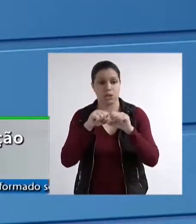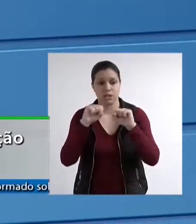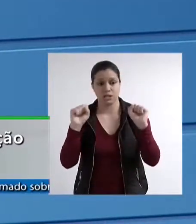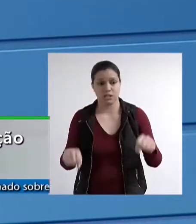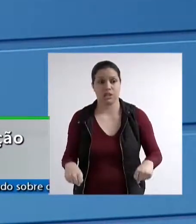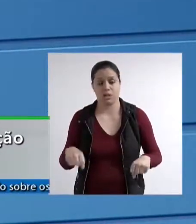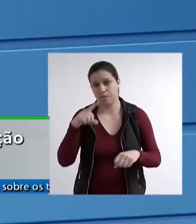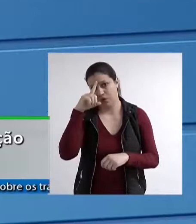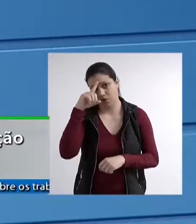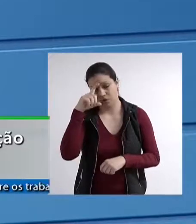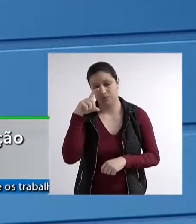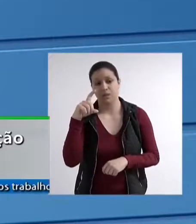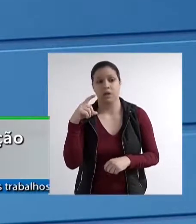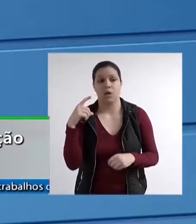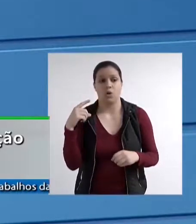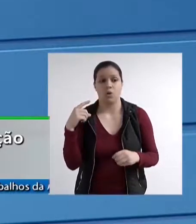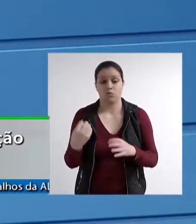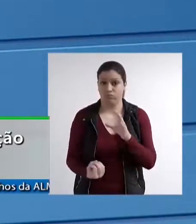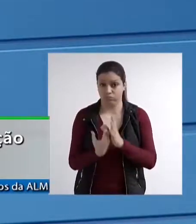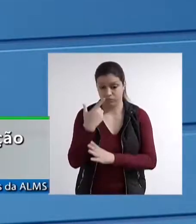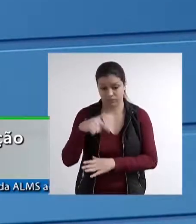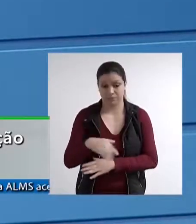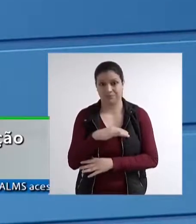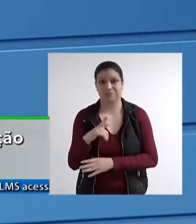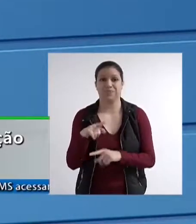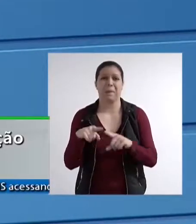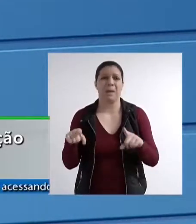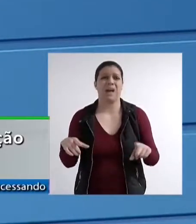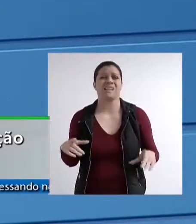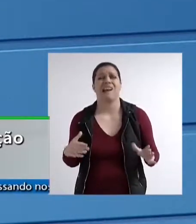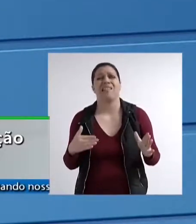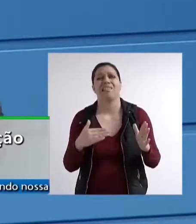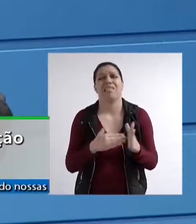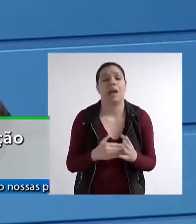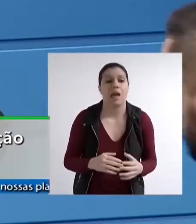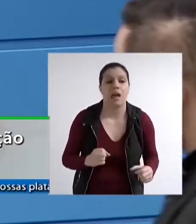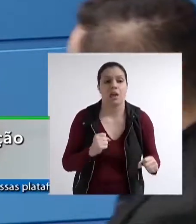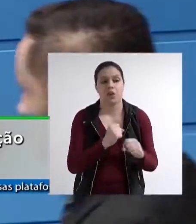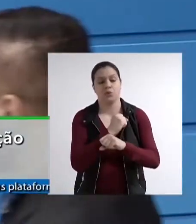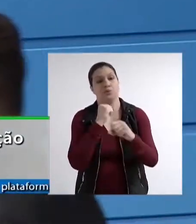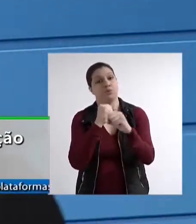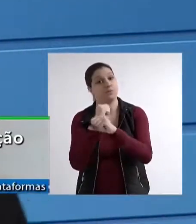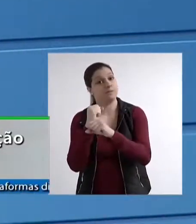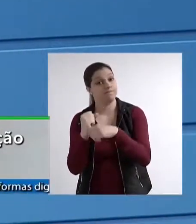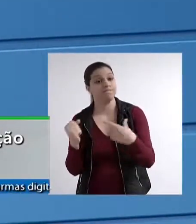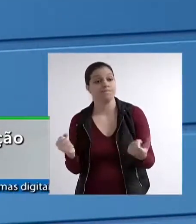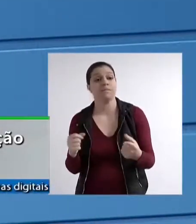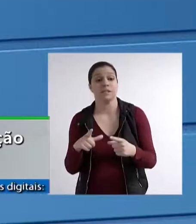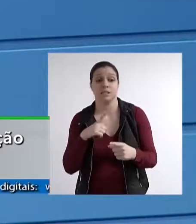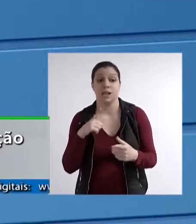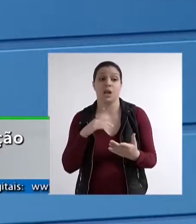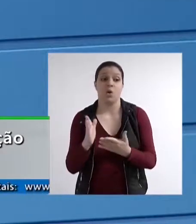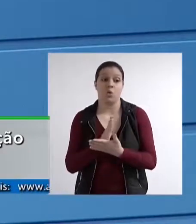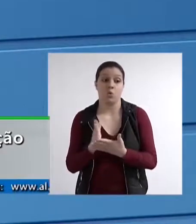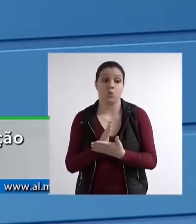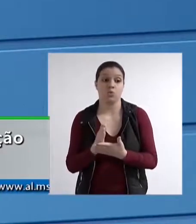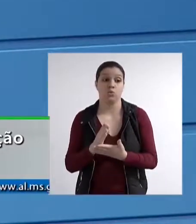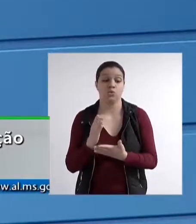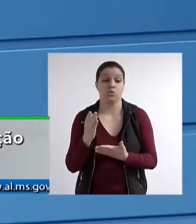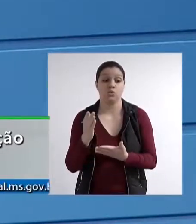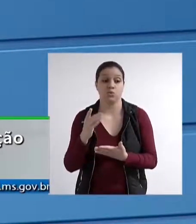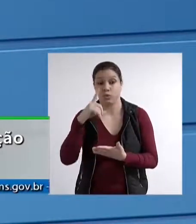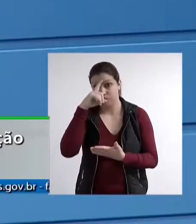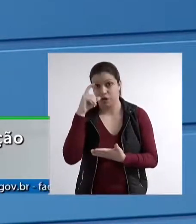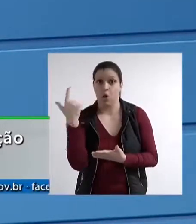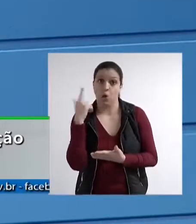um hospital municipal. Agora, até construir, existem alguns hospitais que podem muito bem fazer um convênio, um contrato, para a